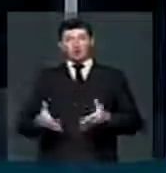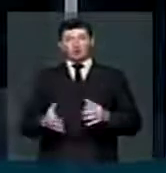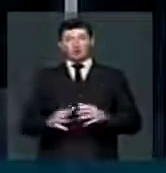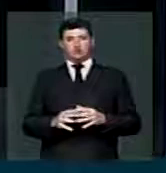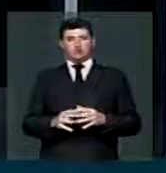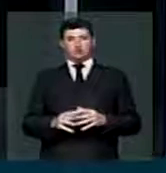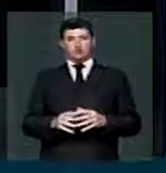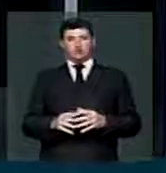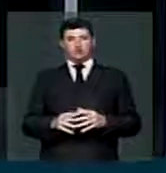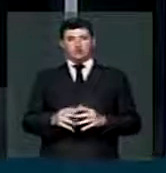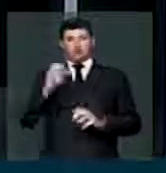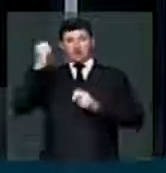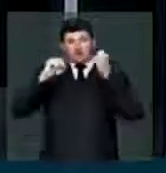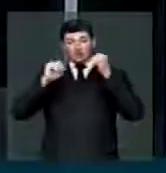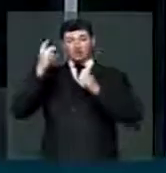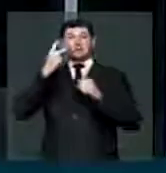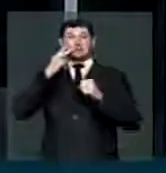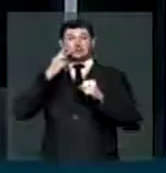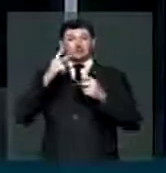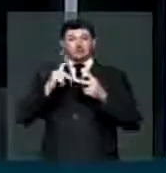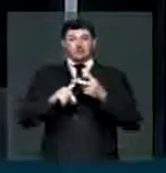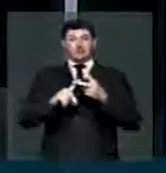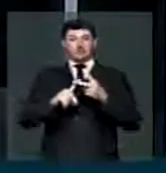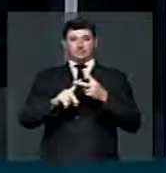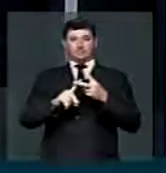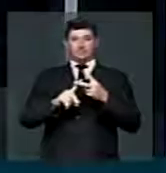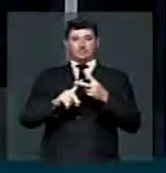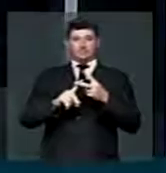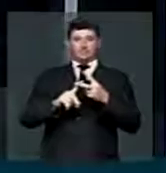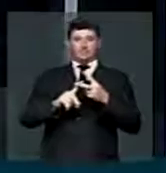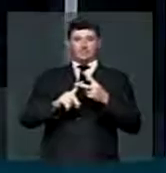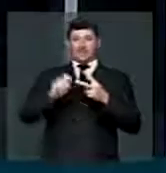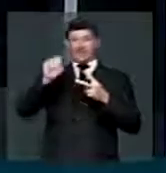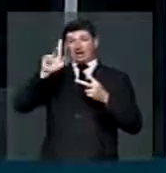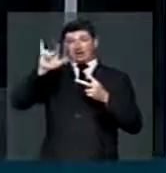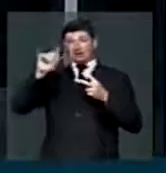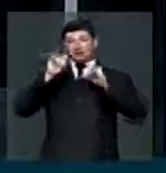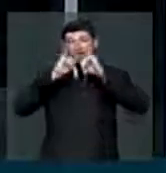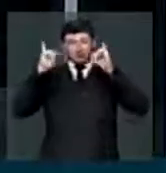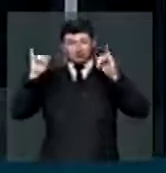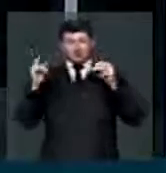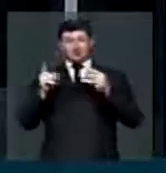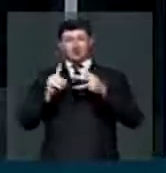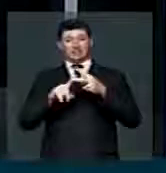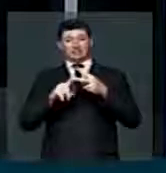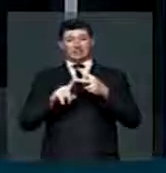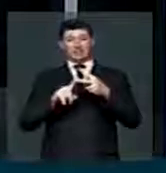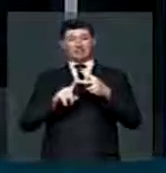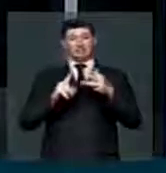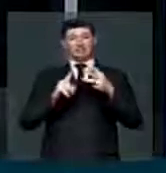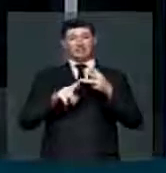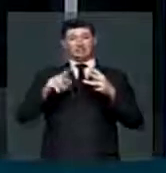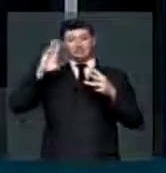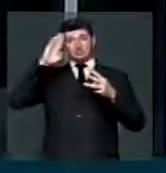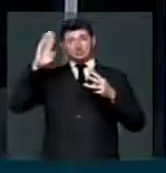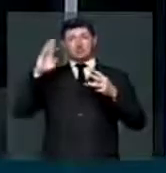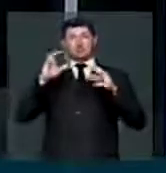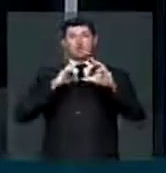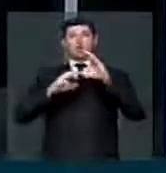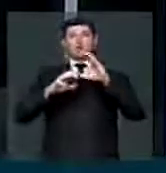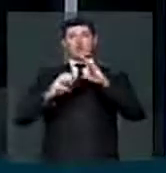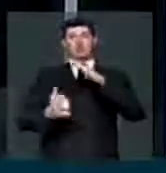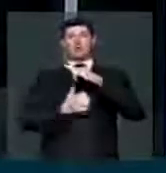situação: a indústria da cerveja, as grandes agências de publicidade e os grandes veículos